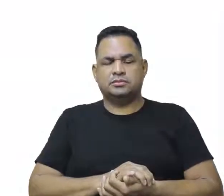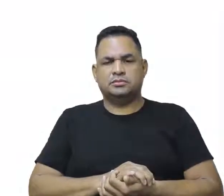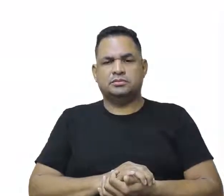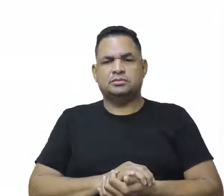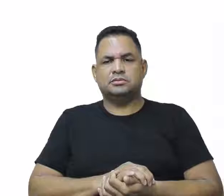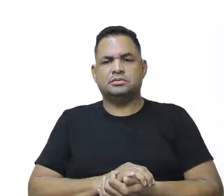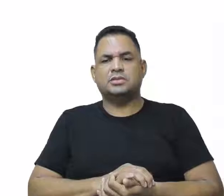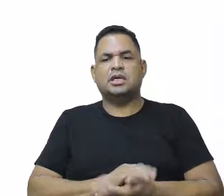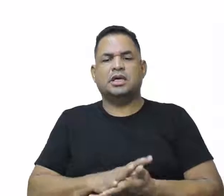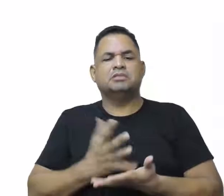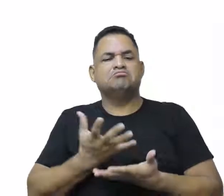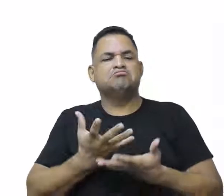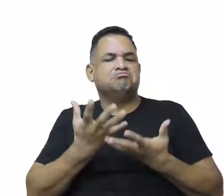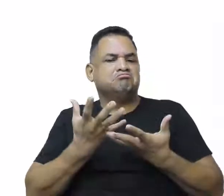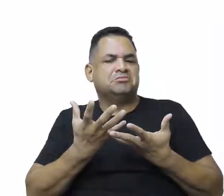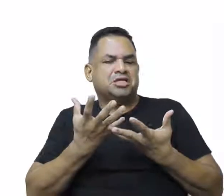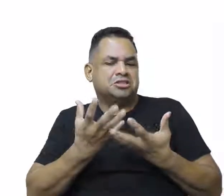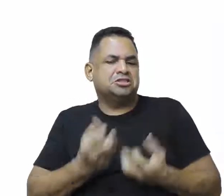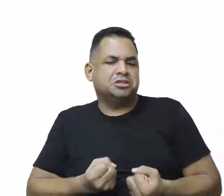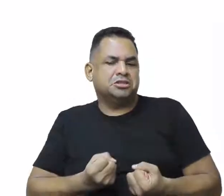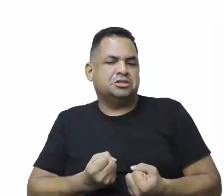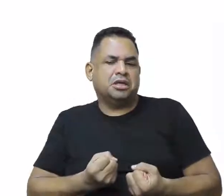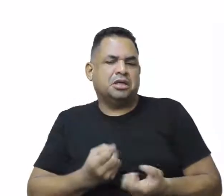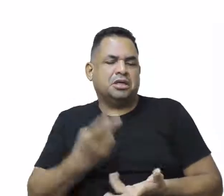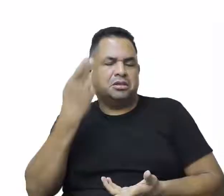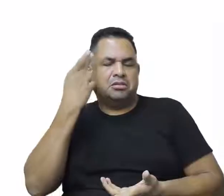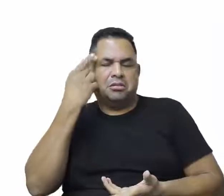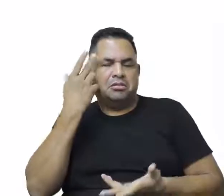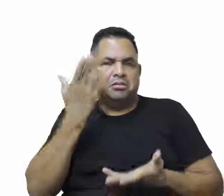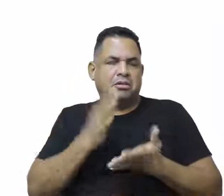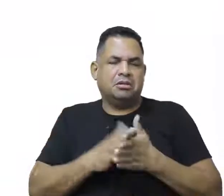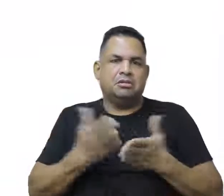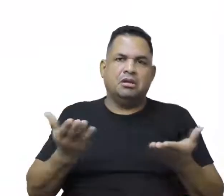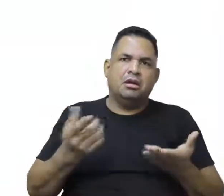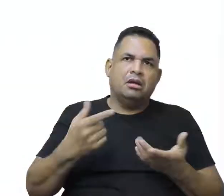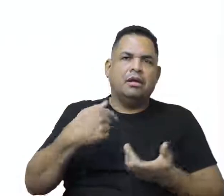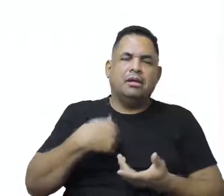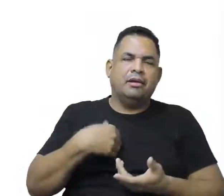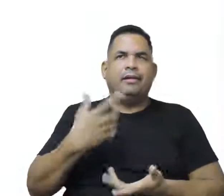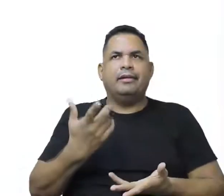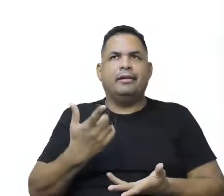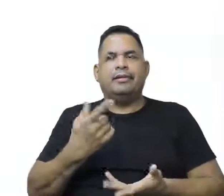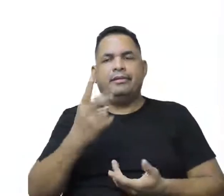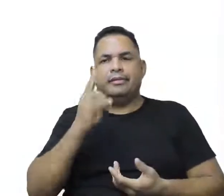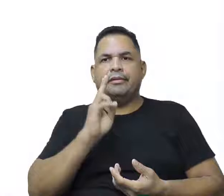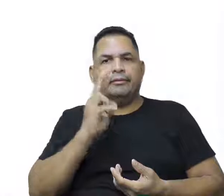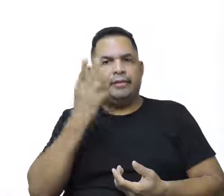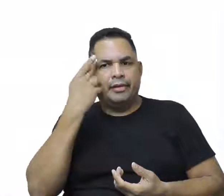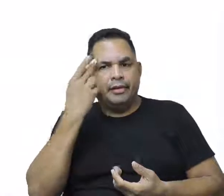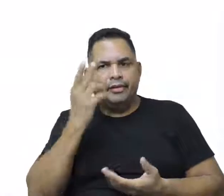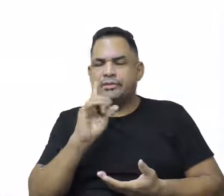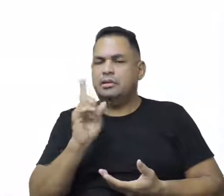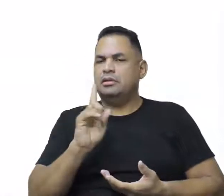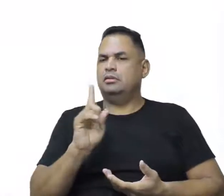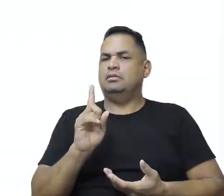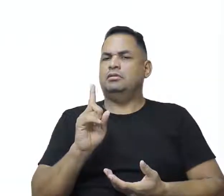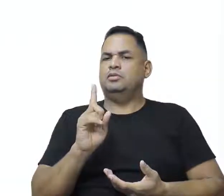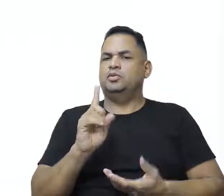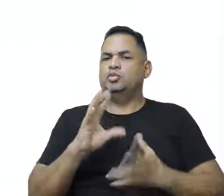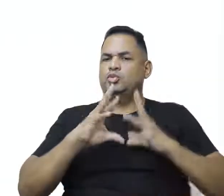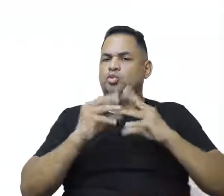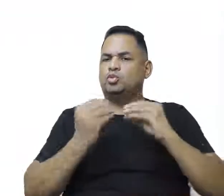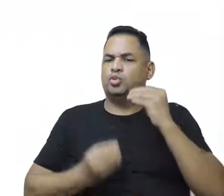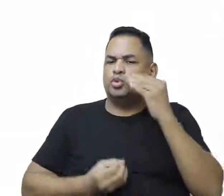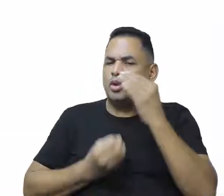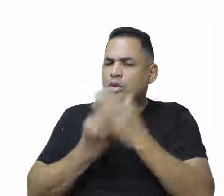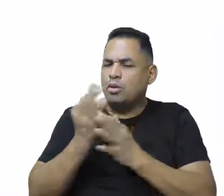de consentir, né, de naturalização. Eu vou consentindo, é natural. Não, gente, tudo é criado socialmente. Tudo